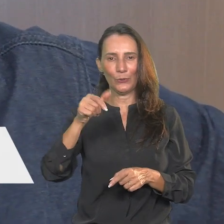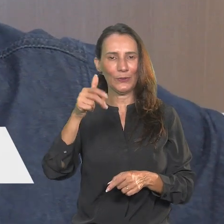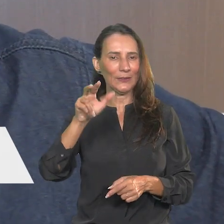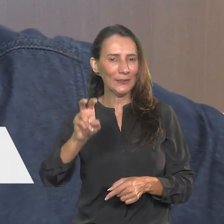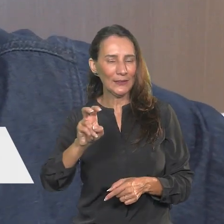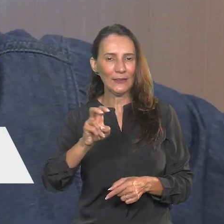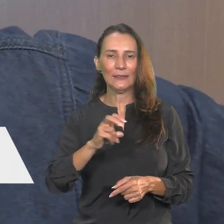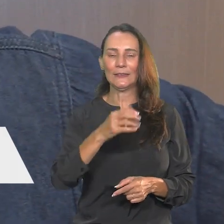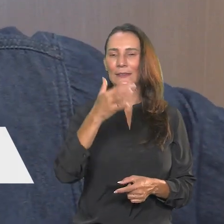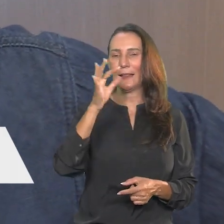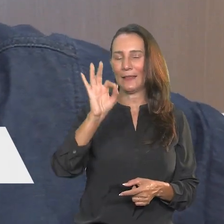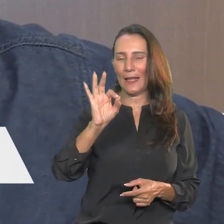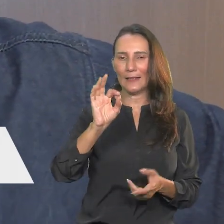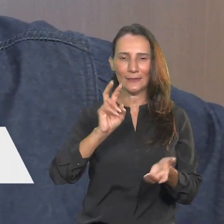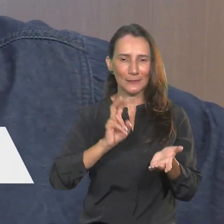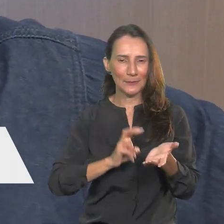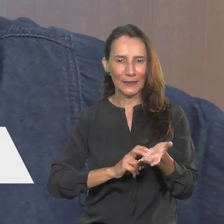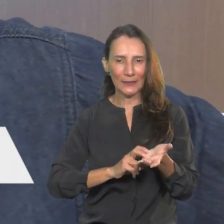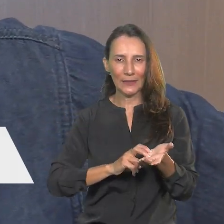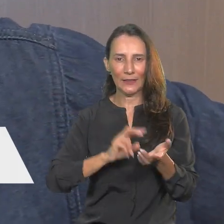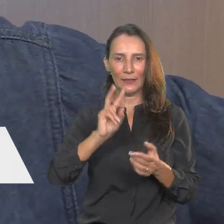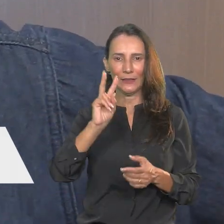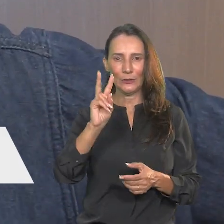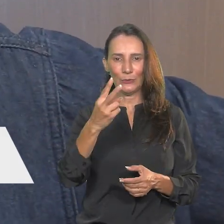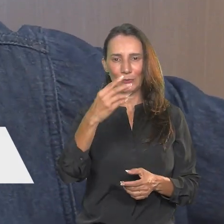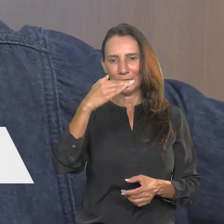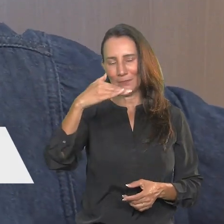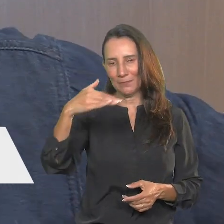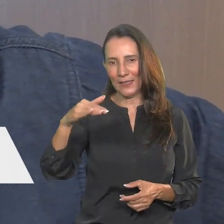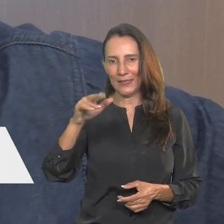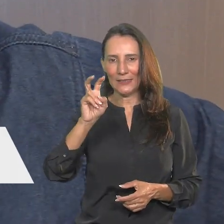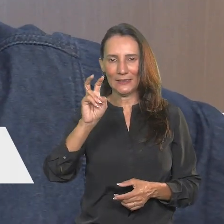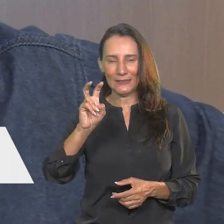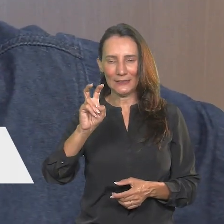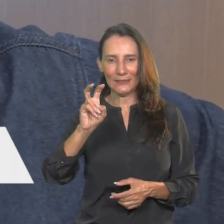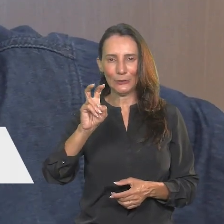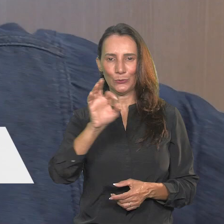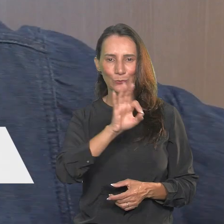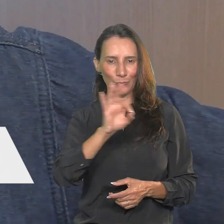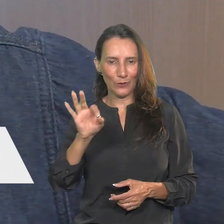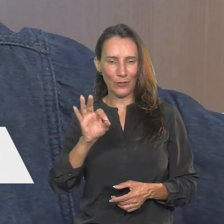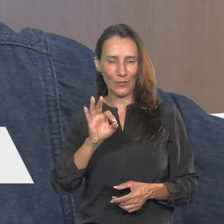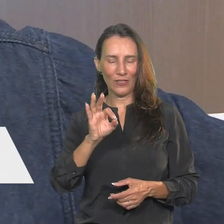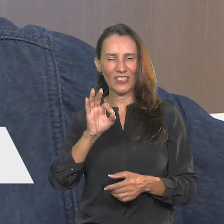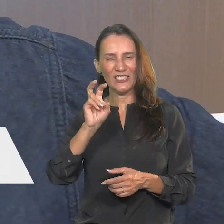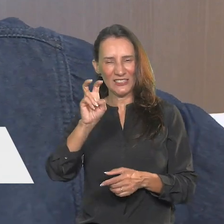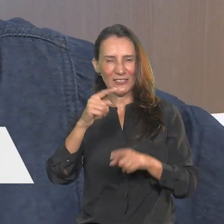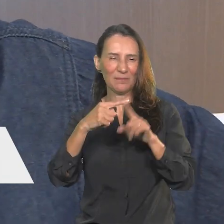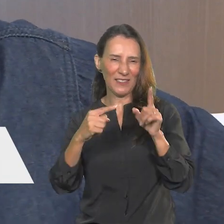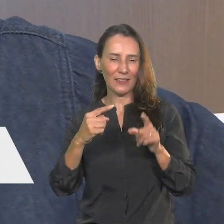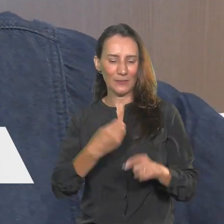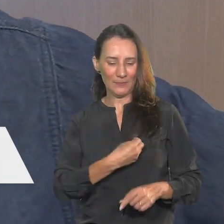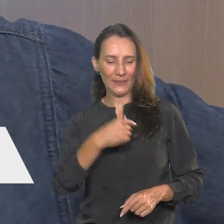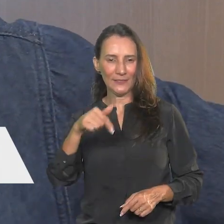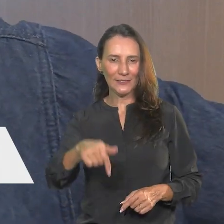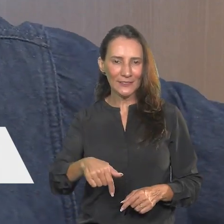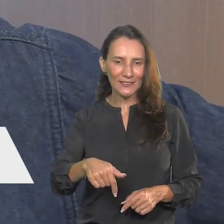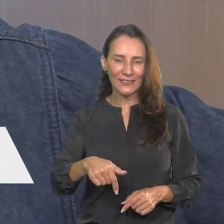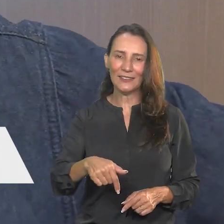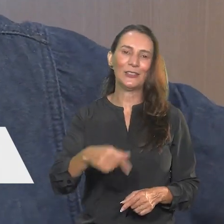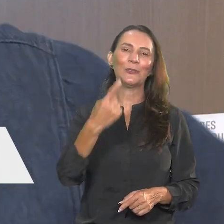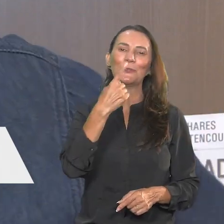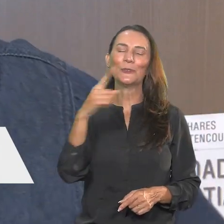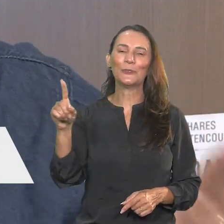horas, 14h30, depois às 17 horas, que eu estou presente, 17h30, e o último